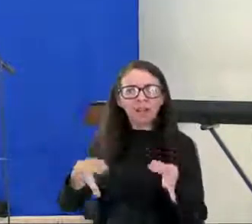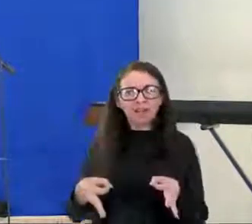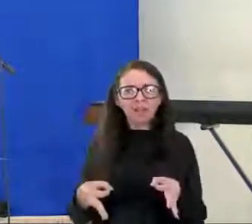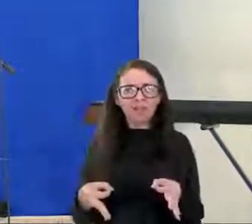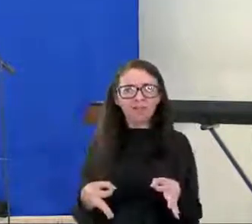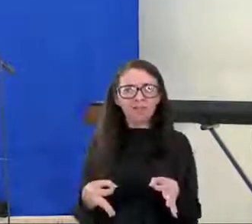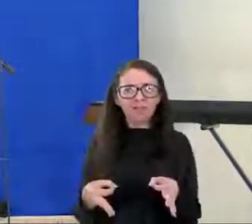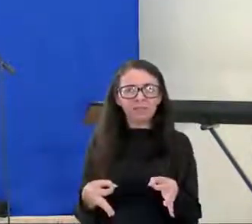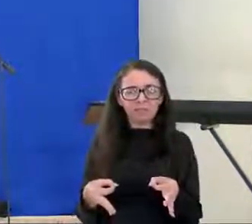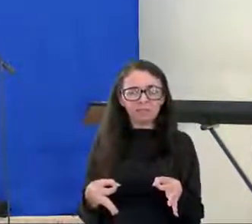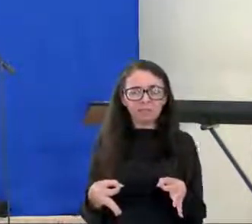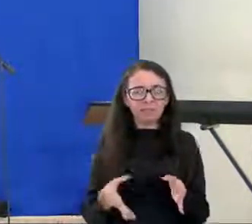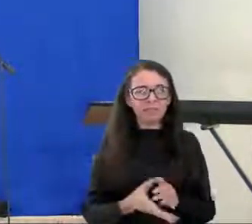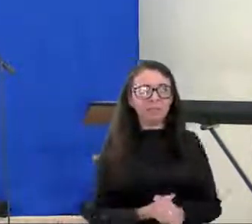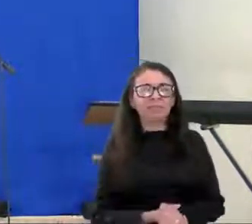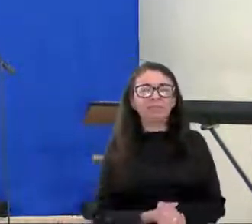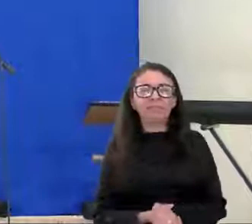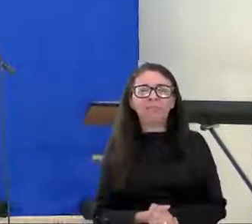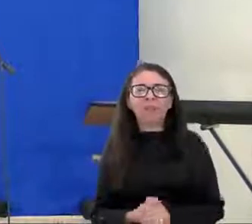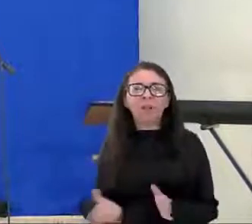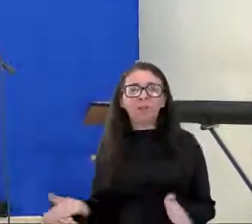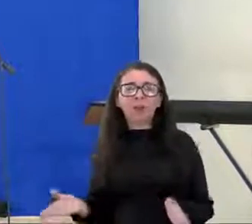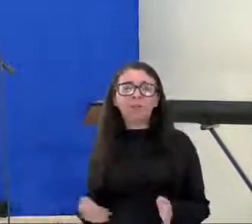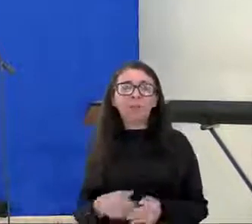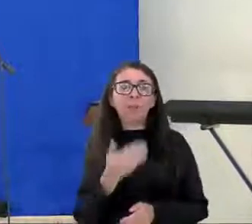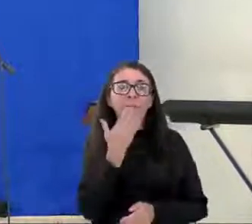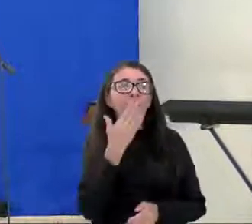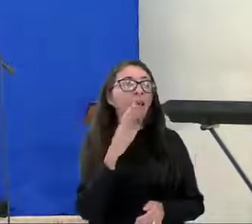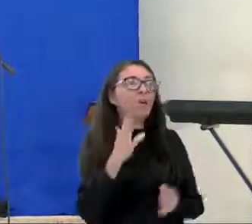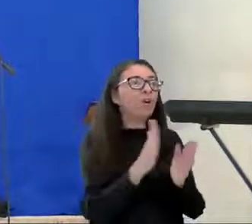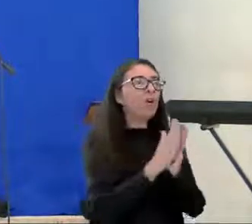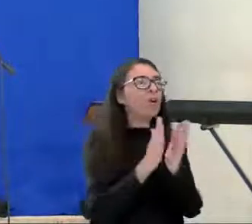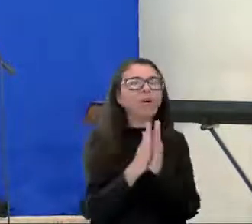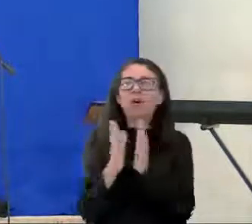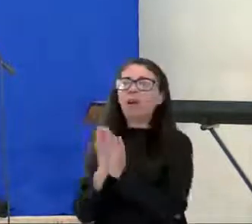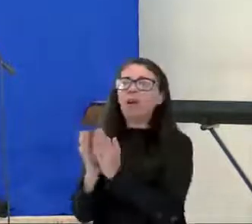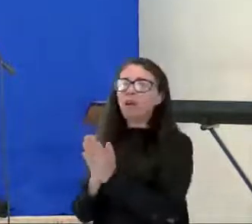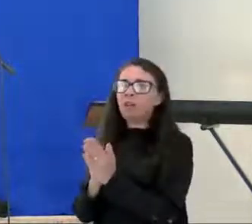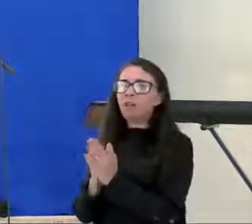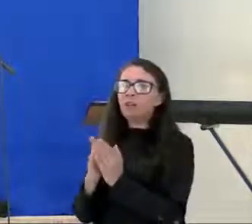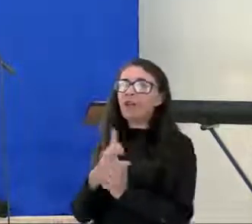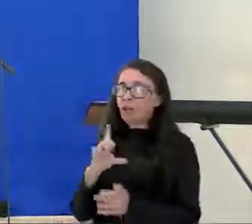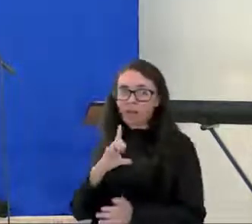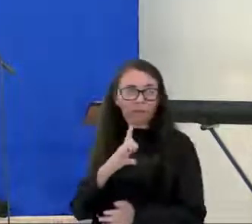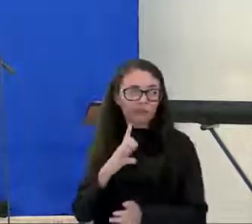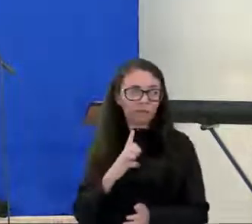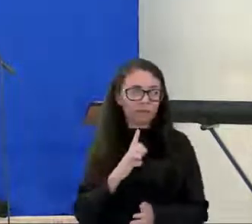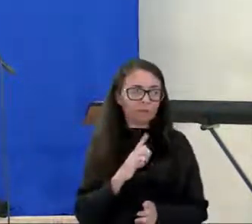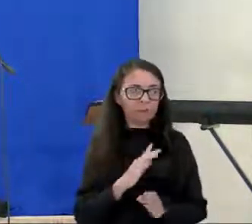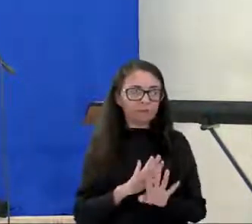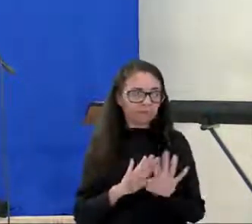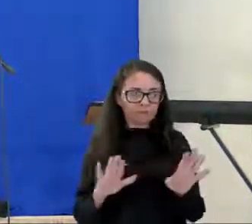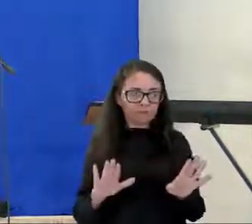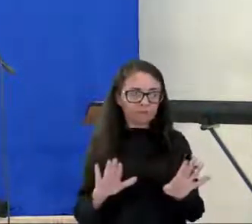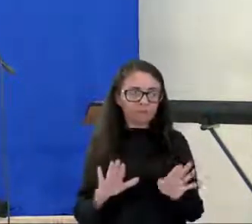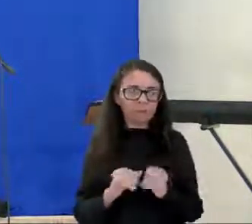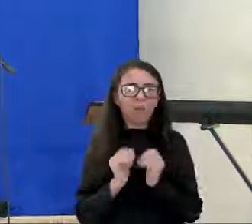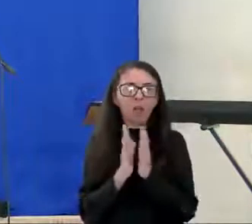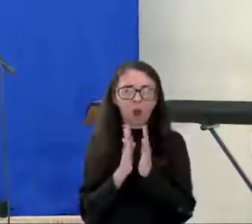Alguém específico? Não? Vamos fazer geral então? Vamos finalizar, vou fazer a oração aqui, então vocês orem comigo então. Senhor nosso Deus, nosso